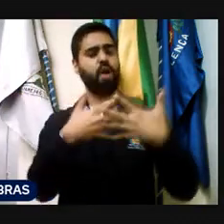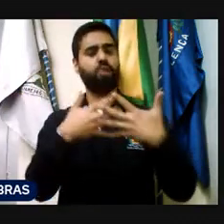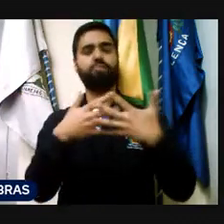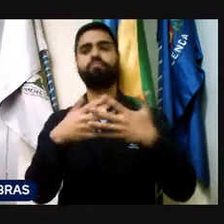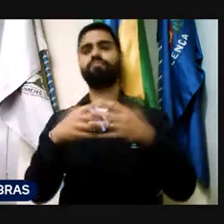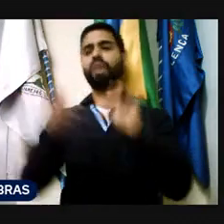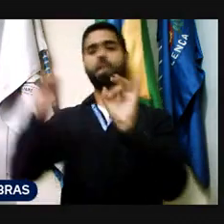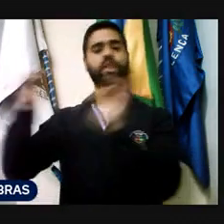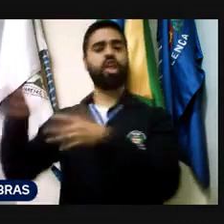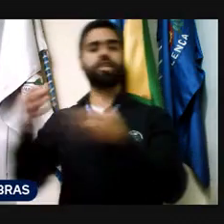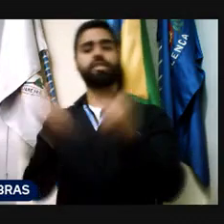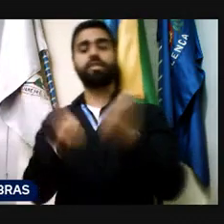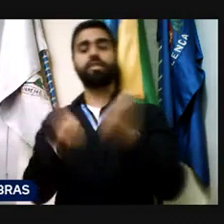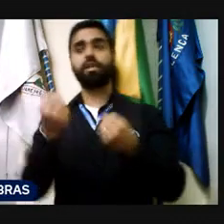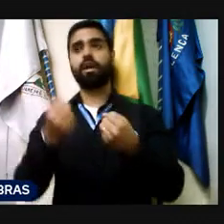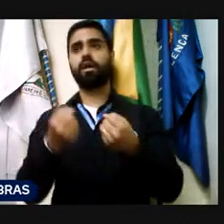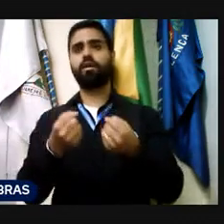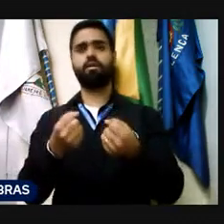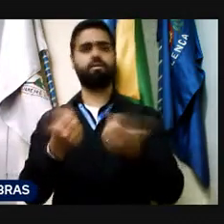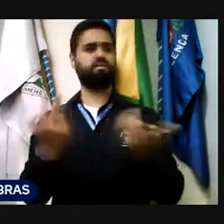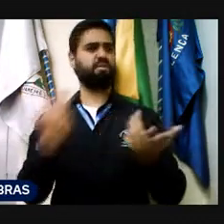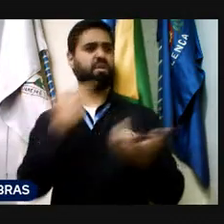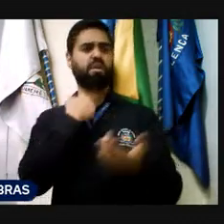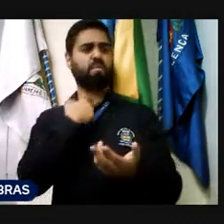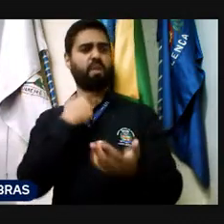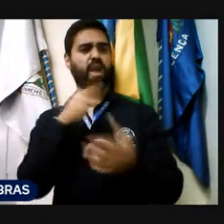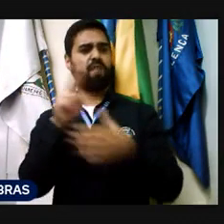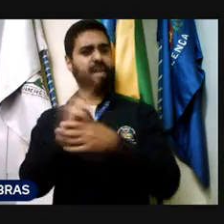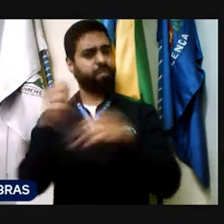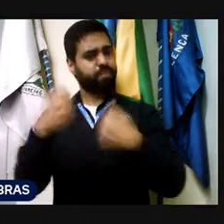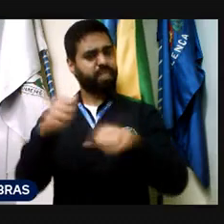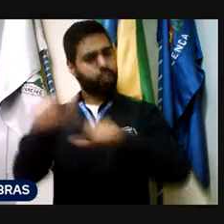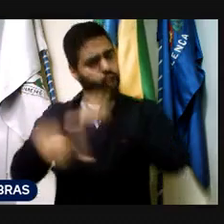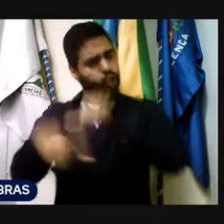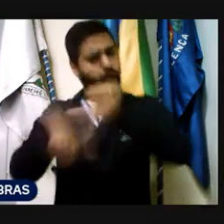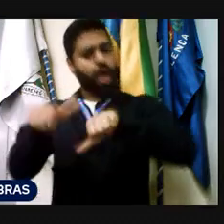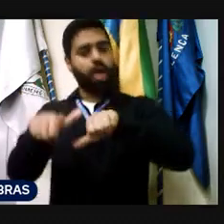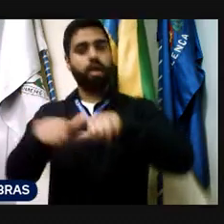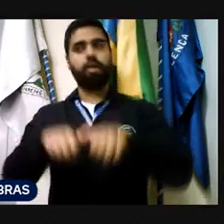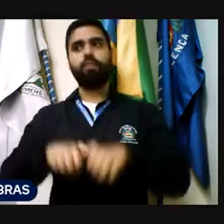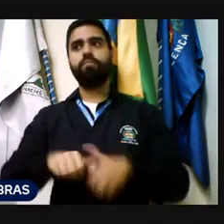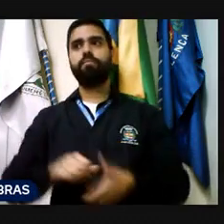de carro, isso aí tem que parar, a Valença tem que mudar. E eu estou